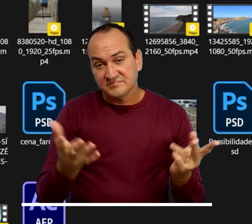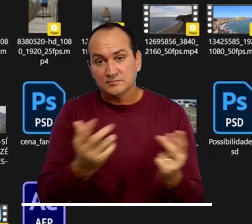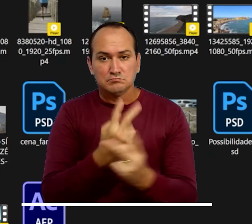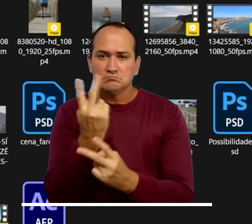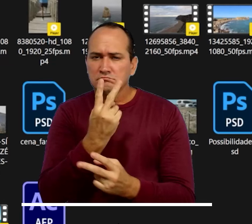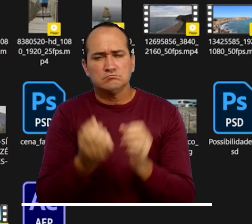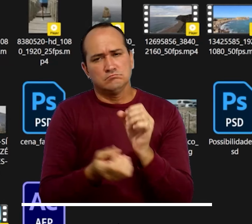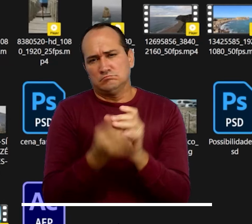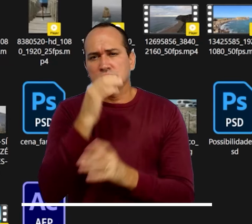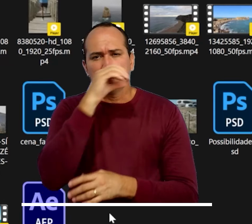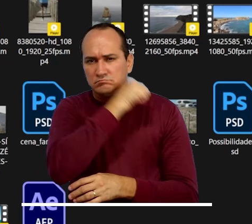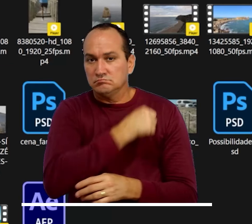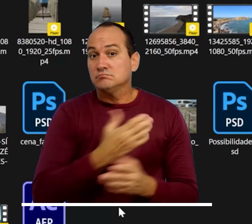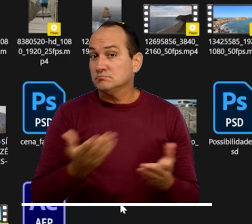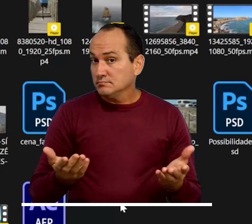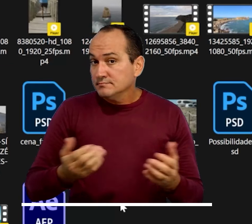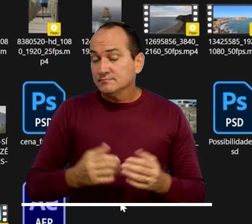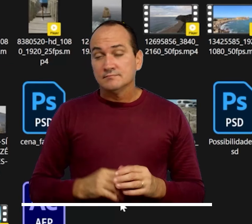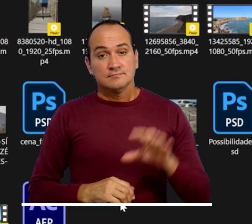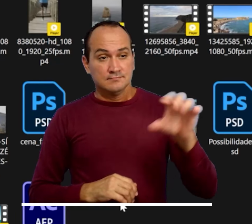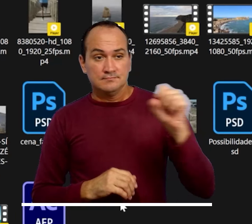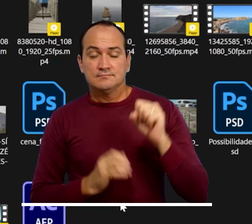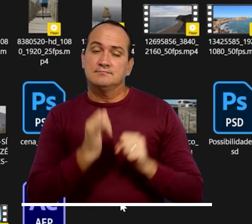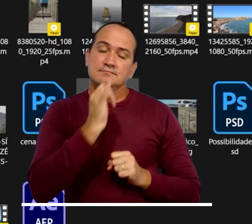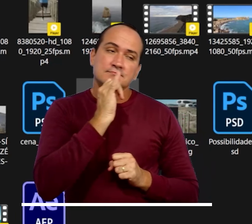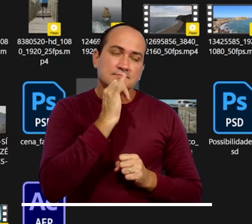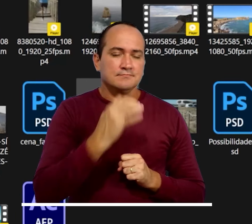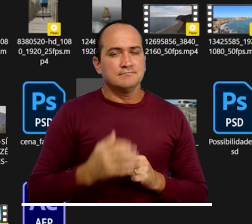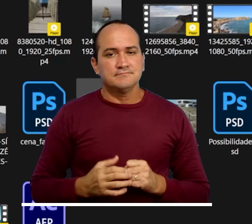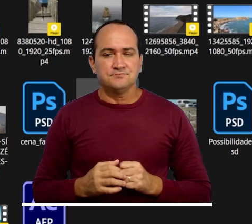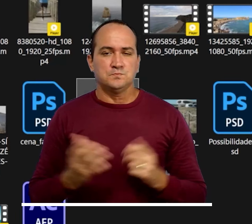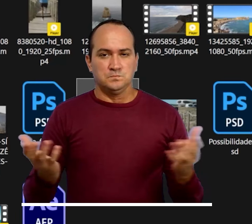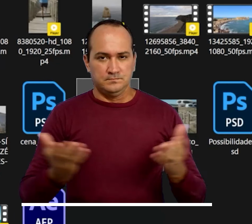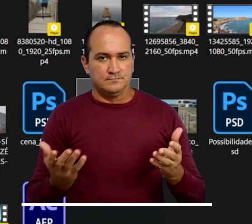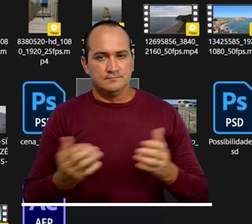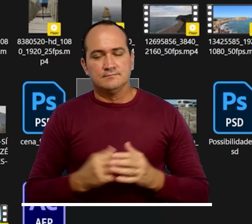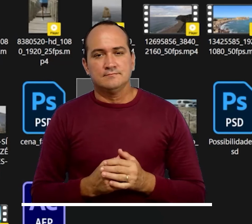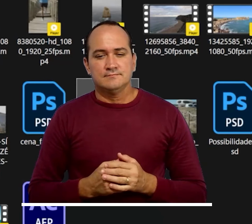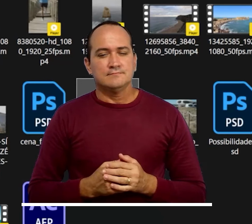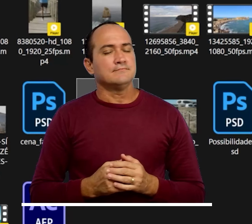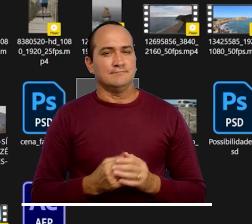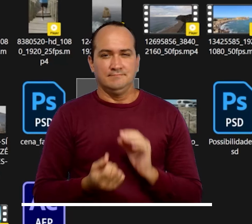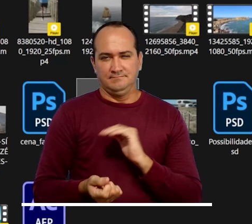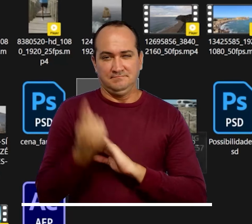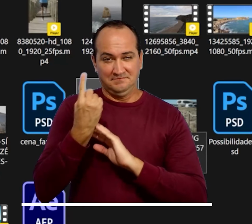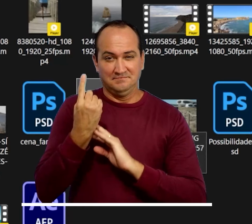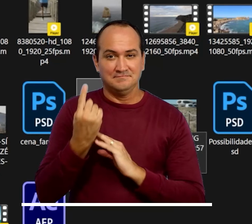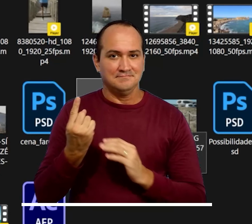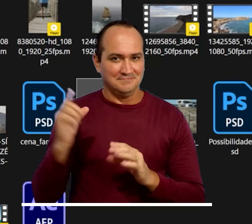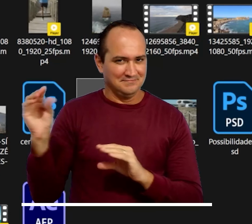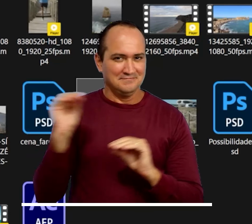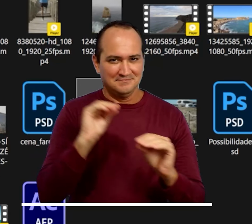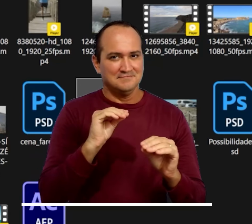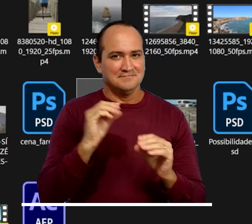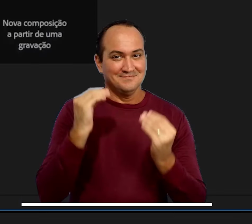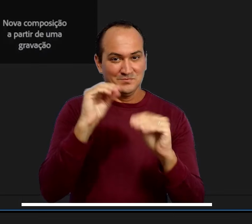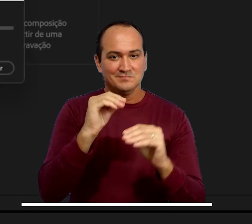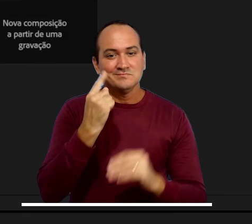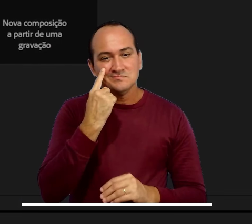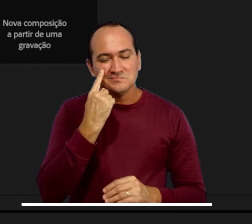geradas super rápido para vocês verem. Então eu vou pegar, por exemplo, aquela esquisitona que ele gerou lá, por exemplo, vou pegar